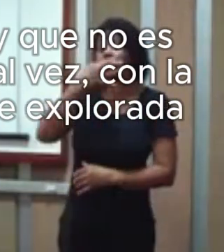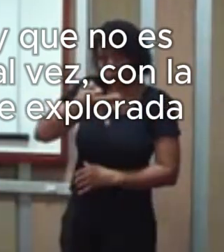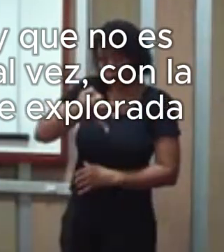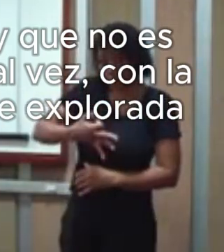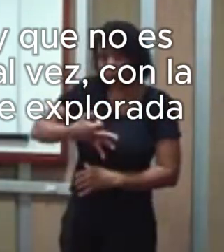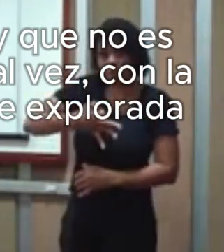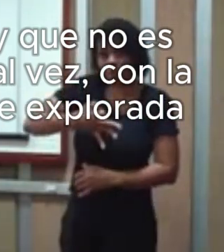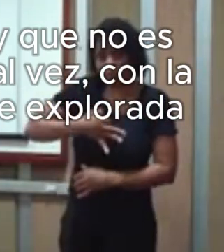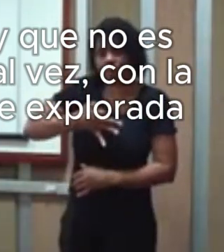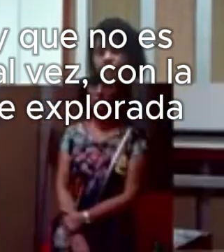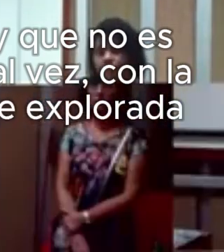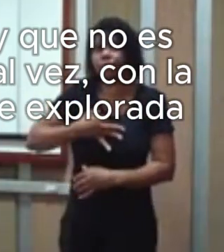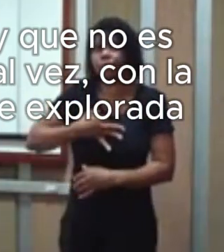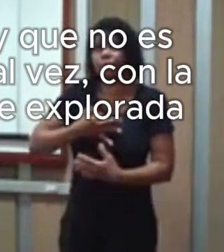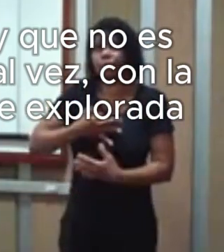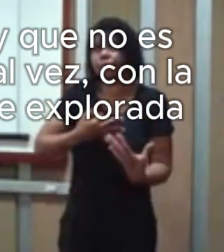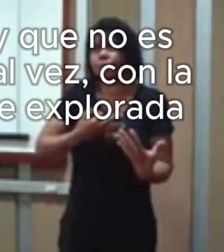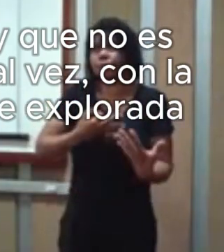muito